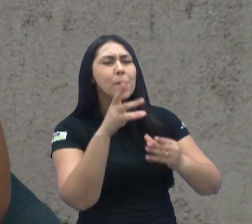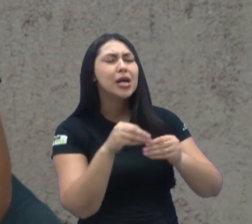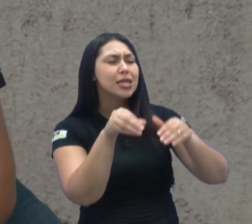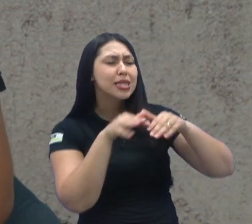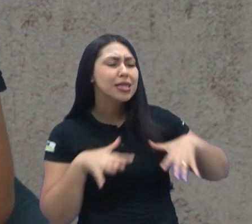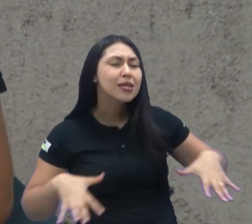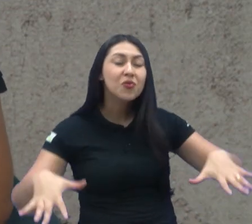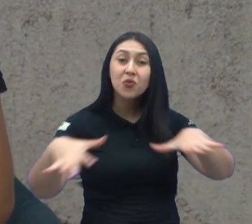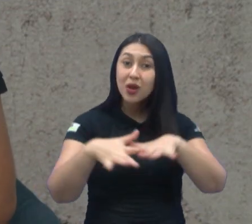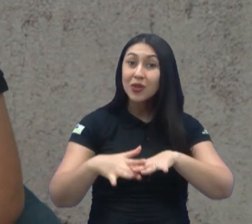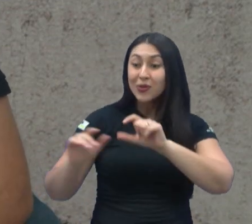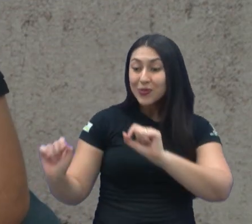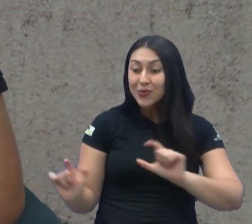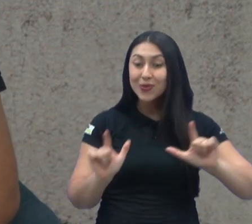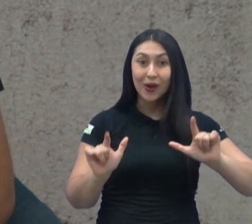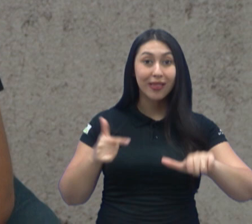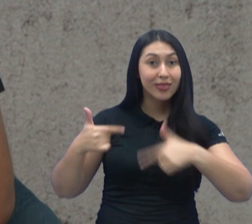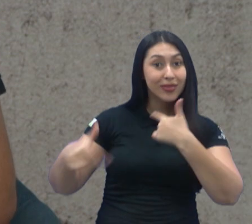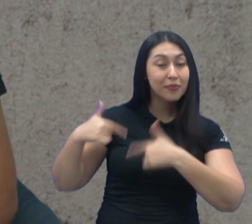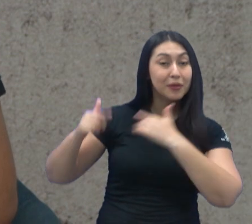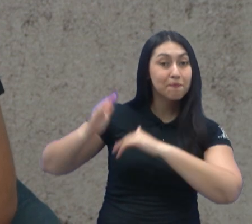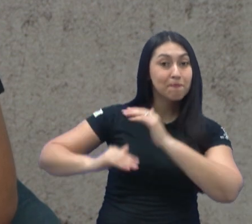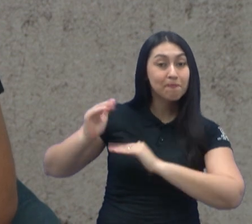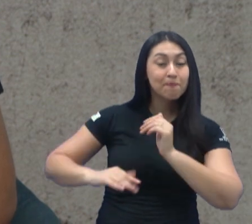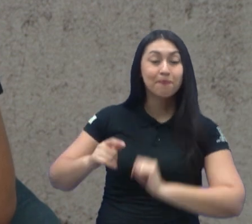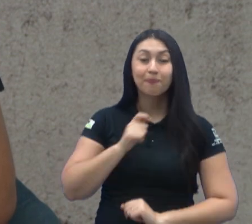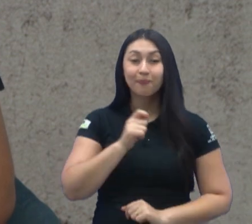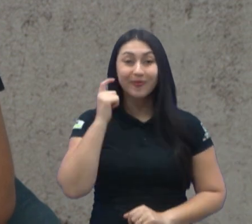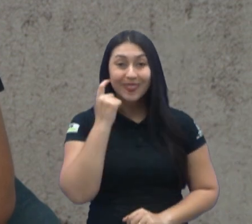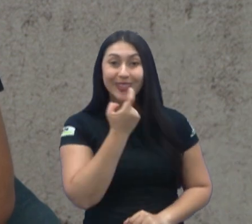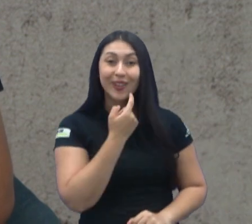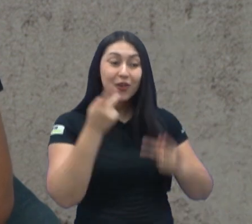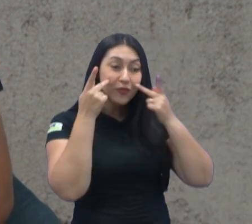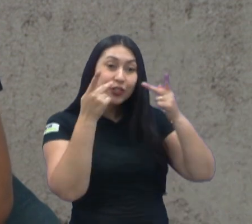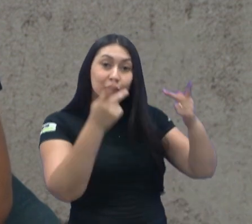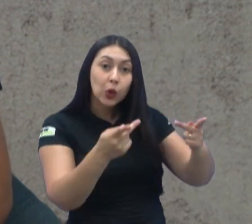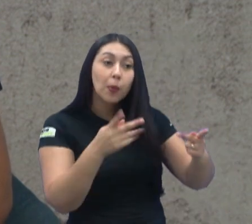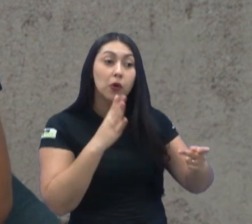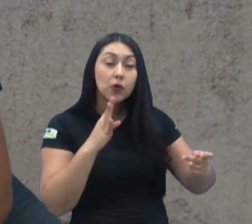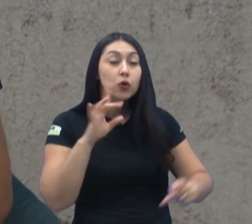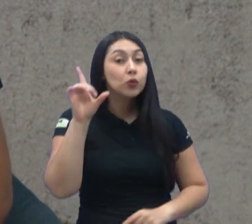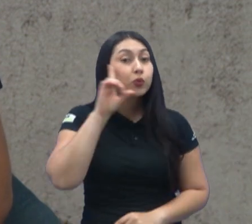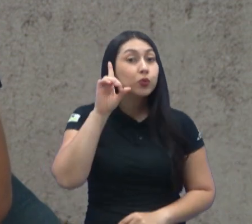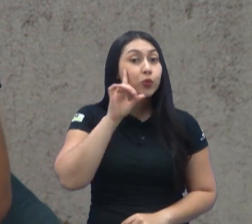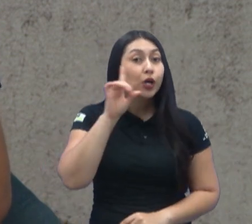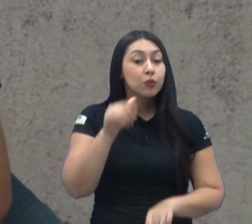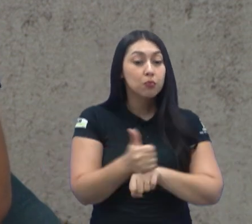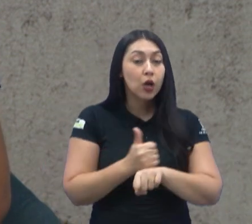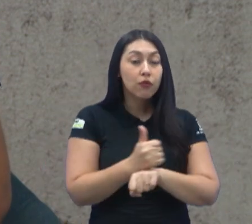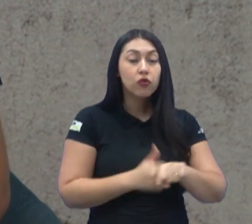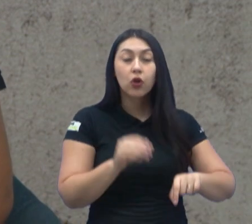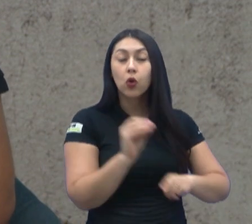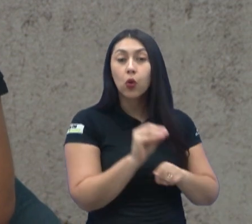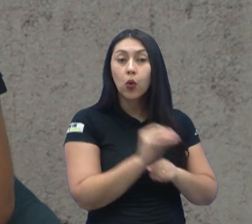no mercado na prática de hoje, a Luísa Minas foi conhecer de perto a rotina de uma gerontóloga em um residencial